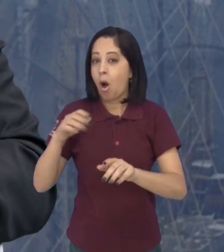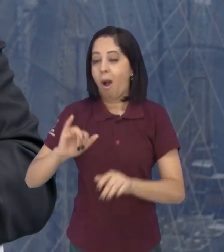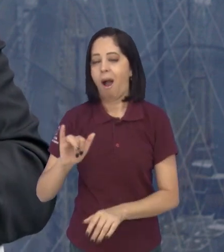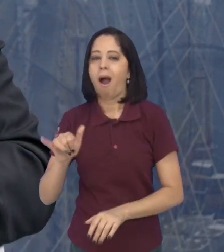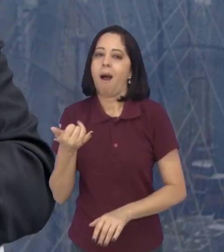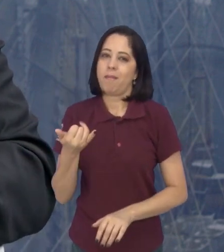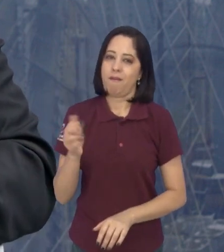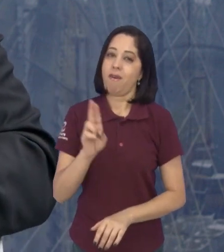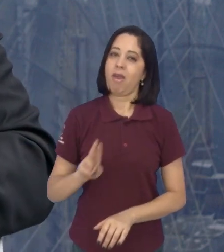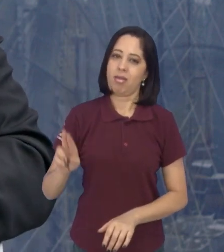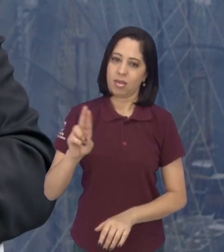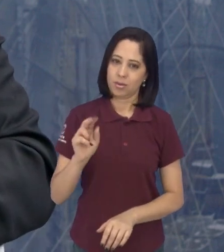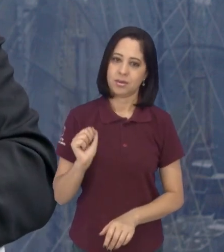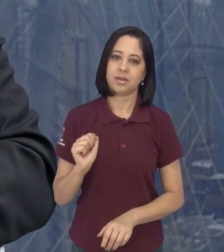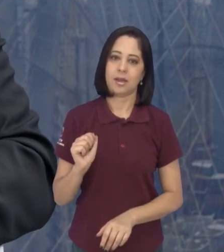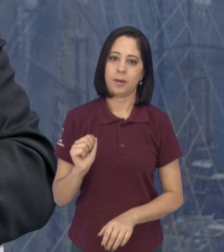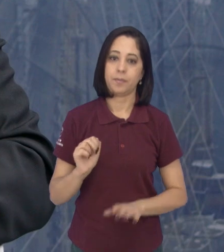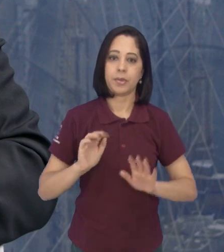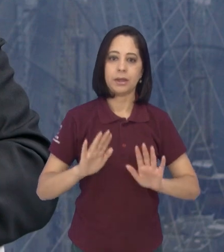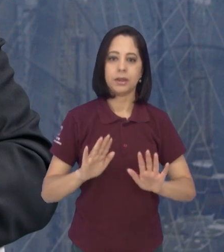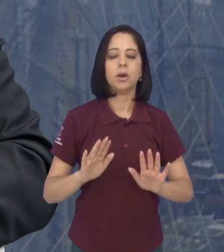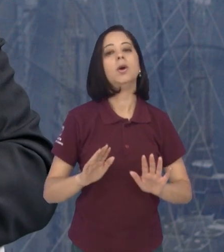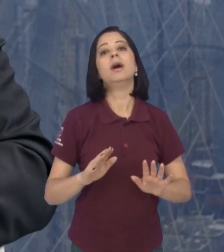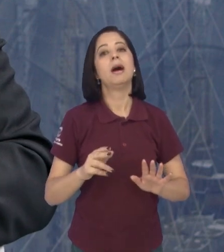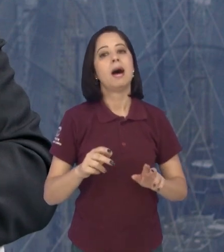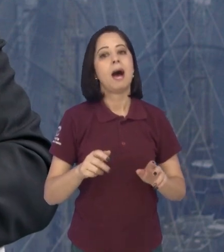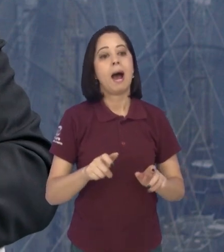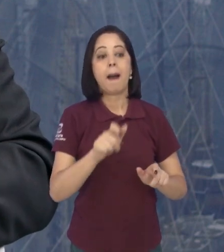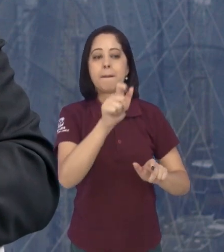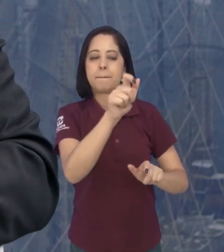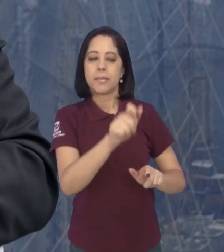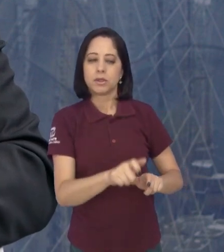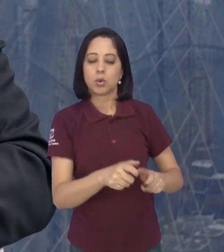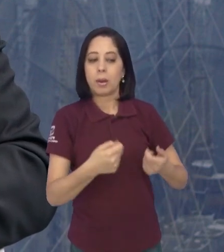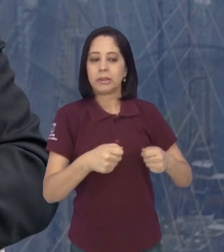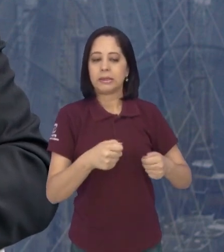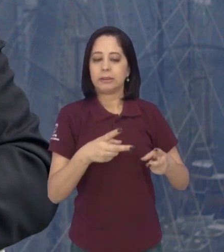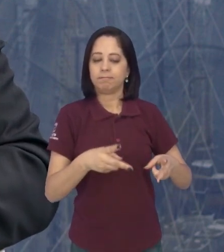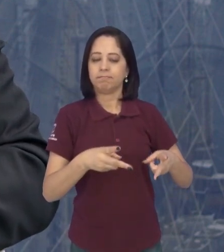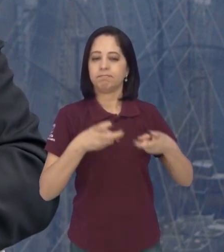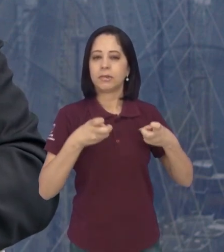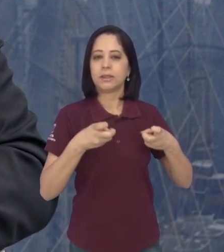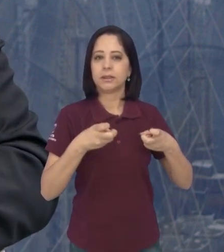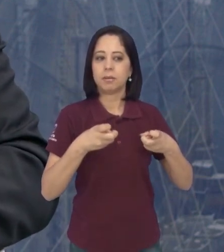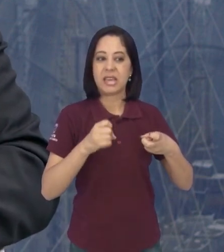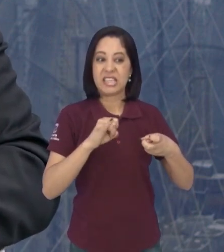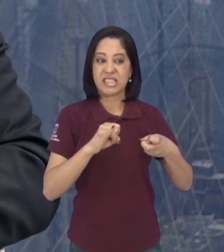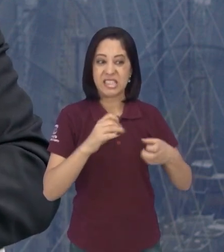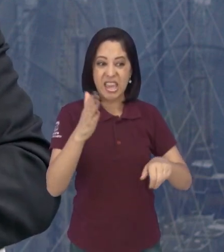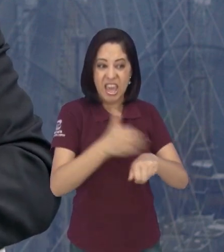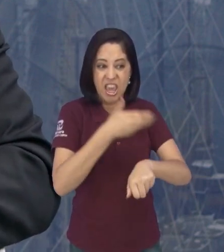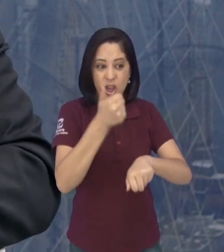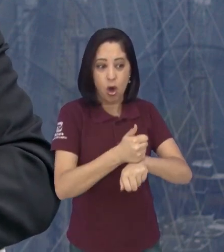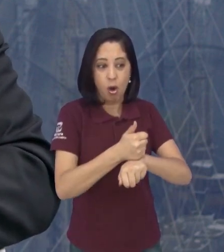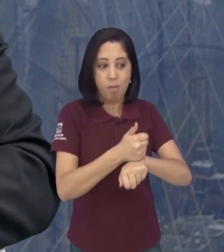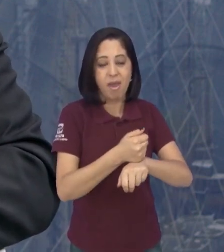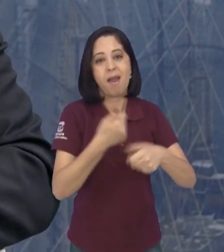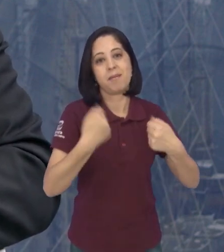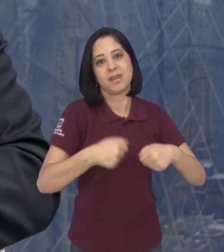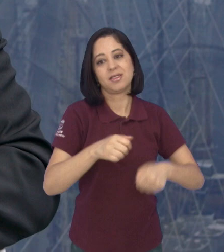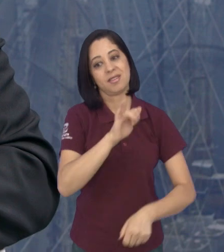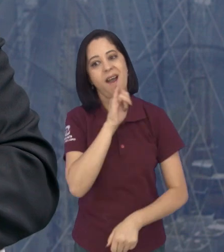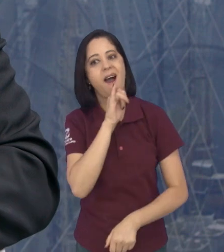ele tem um prazo, a pessoa tem que perceber que ela passou por um golpe e aí comunicar ao banco para esse valor ser